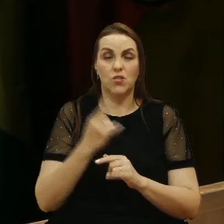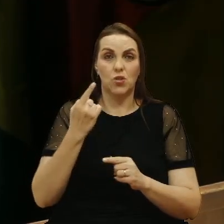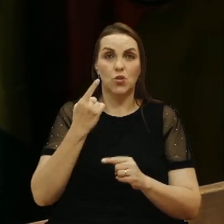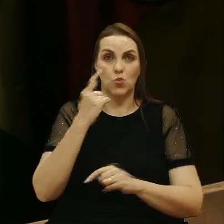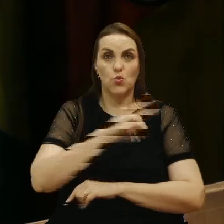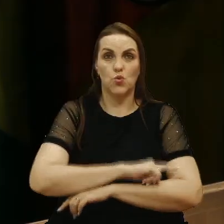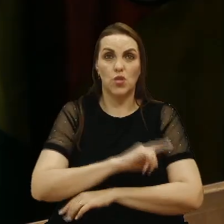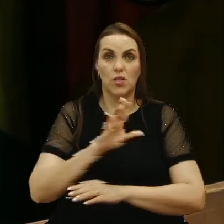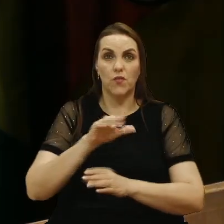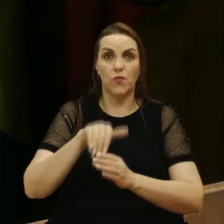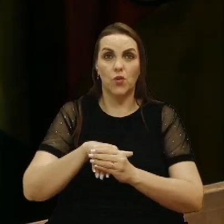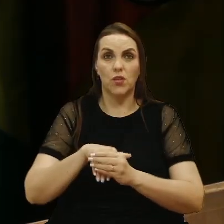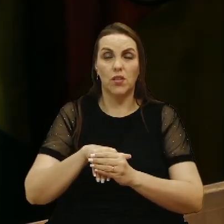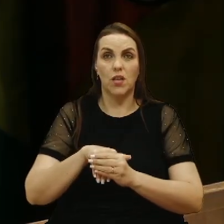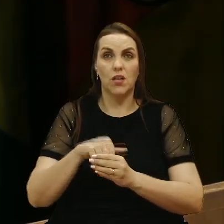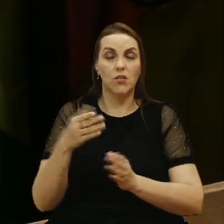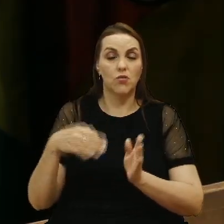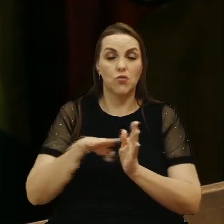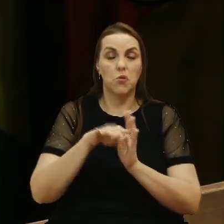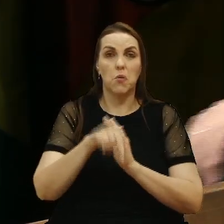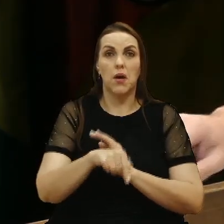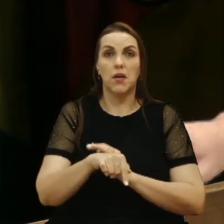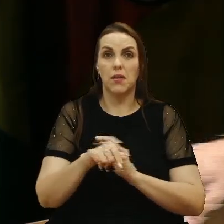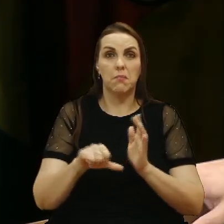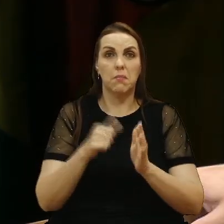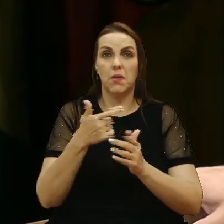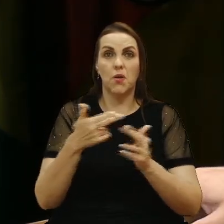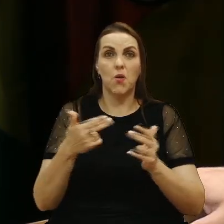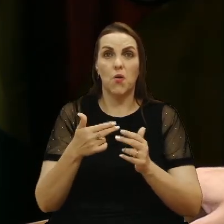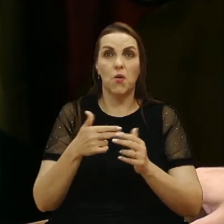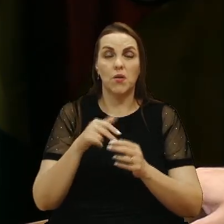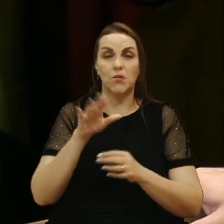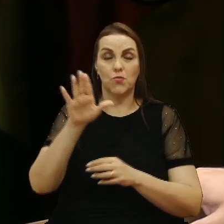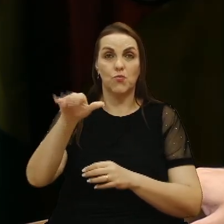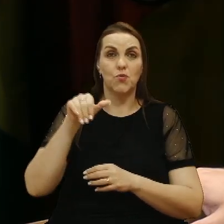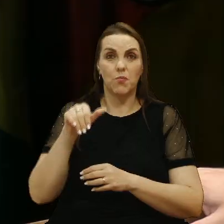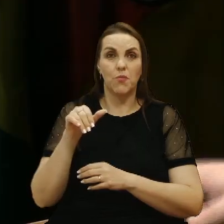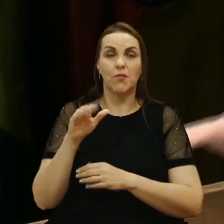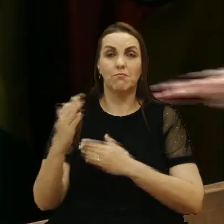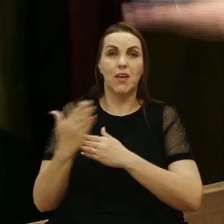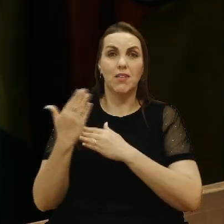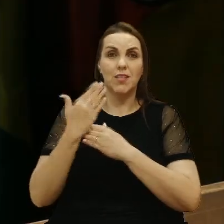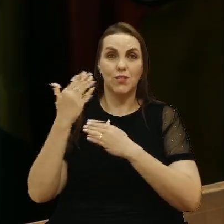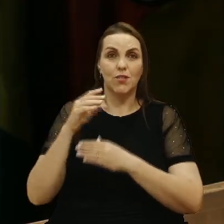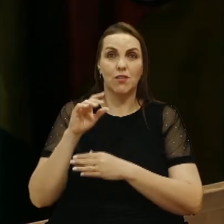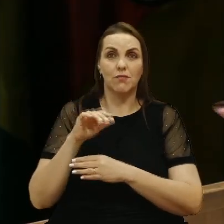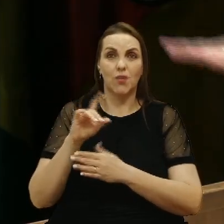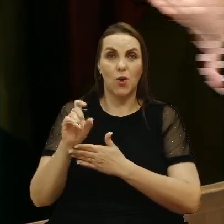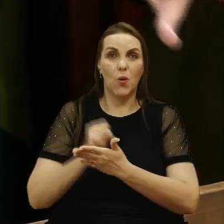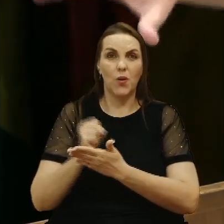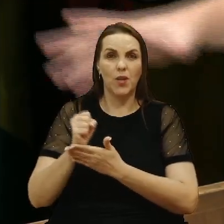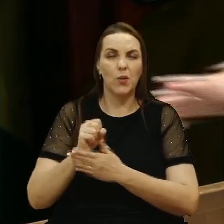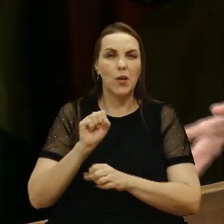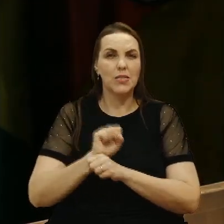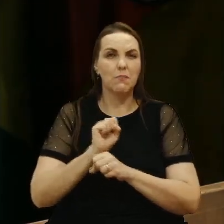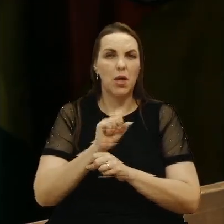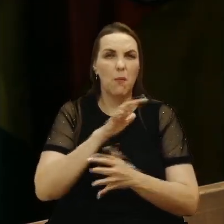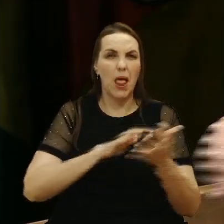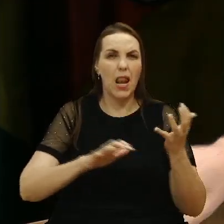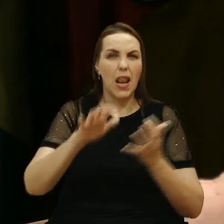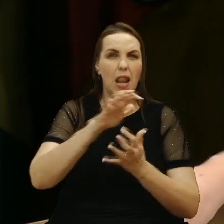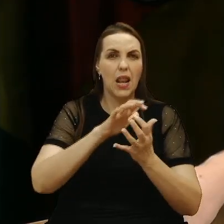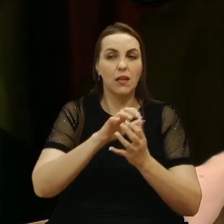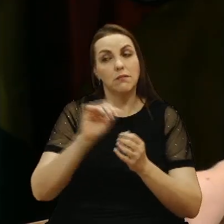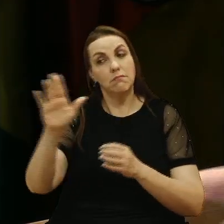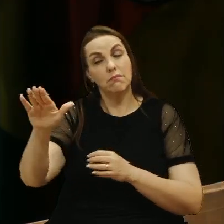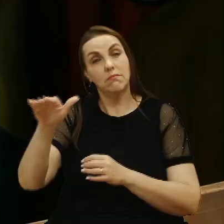votação, chegou aqui, vereadora Marisol, a primeira coisa que fez foi nomear um assessor. Esperou abaixar a poeira da população e foi nomear